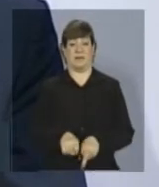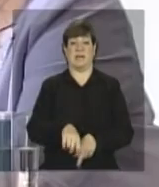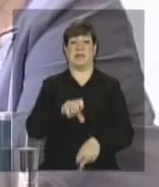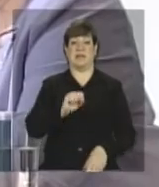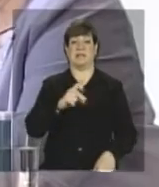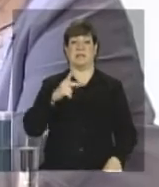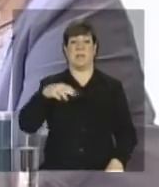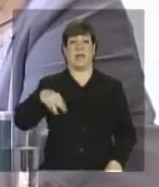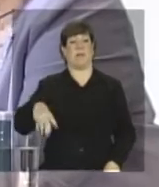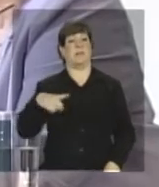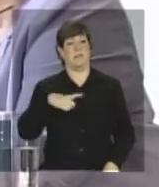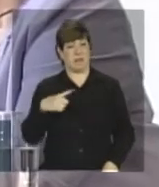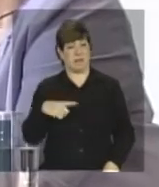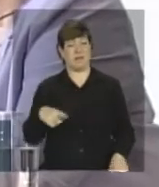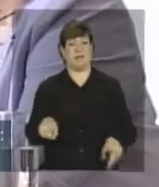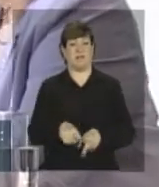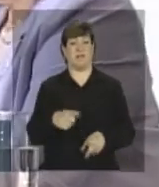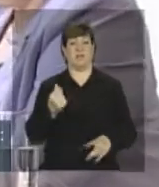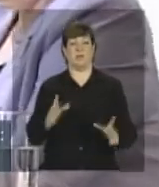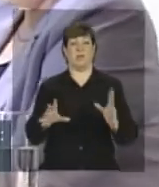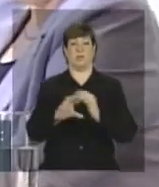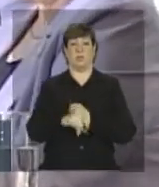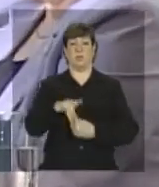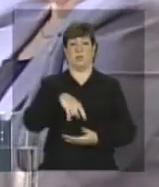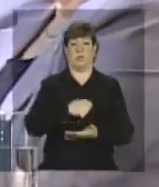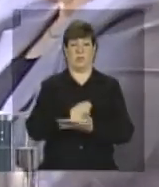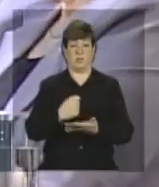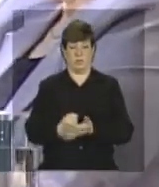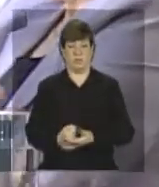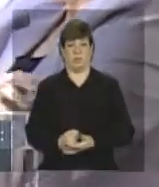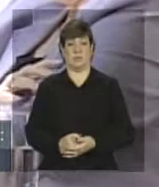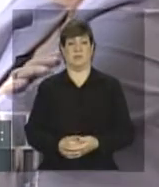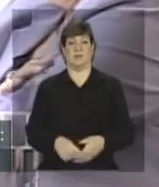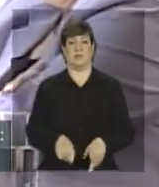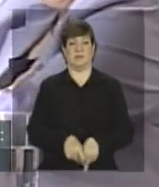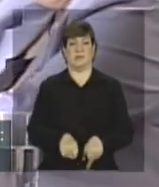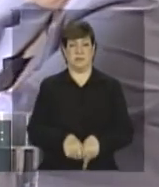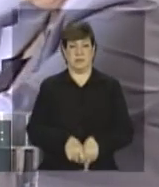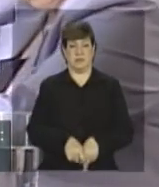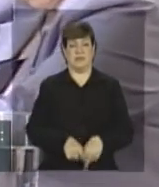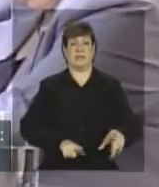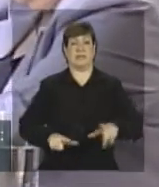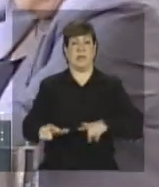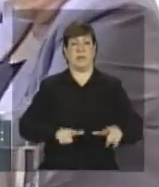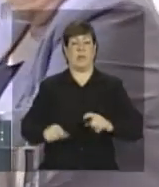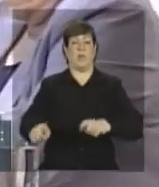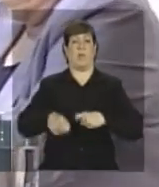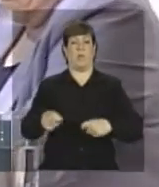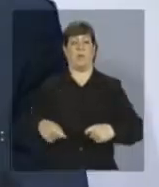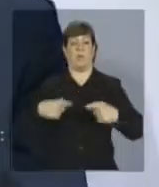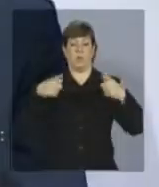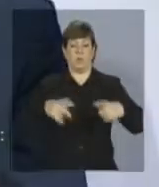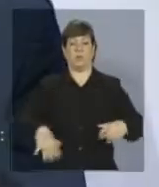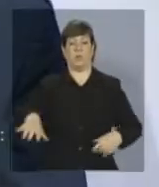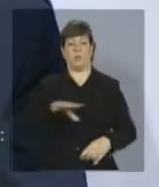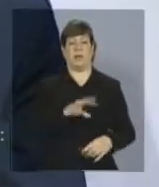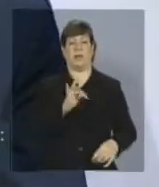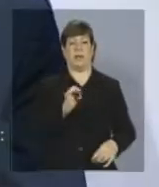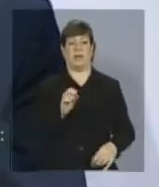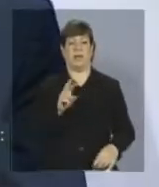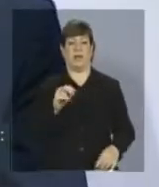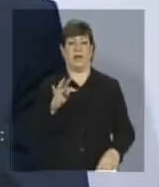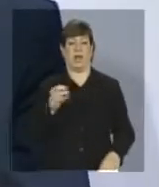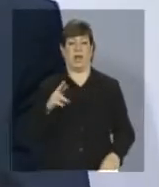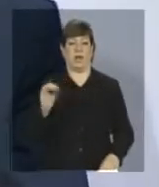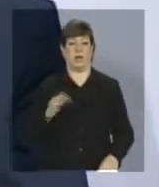está entrando com ações também na documentação, da documentação da trabalhadora rural nos territórios da cidadania, mas naquilo que cabe